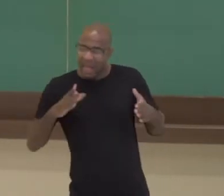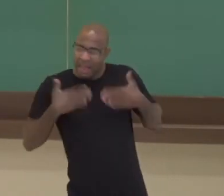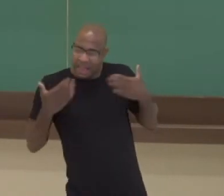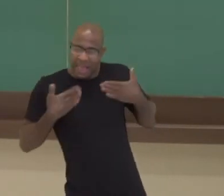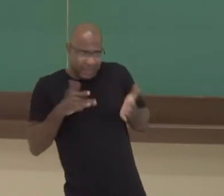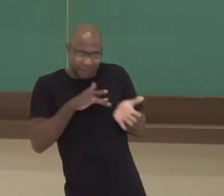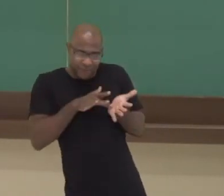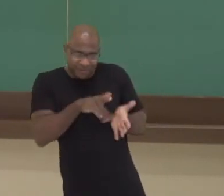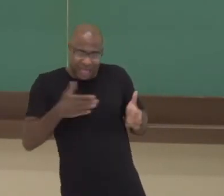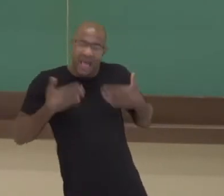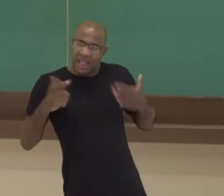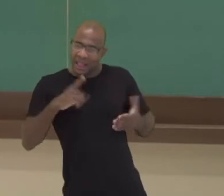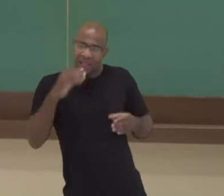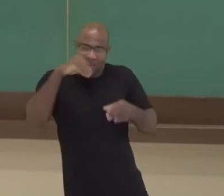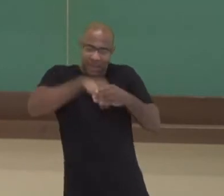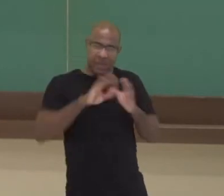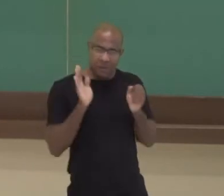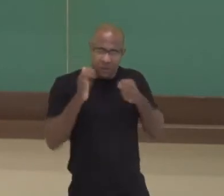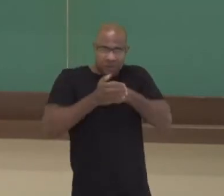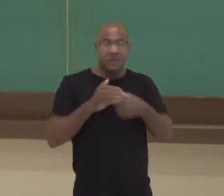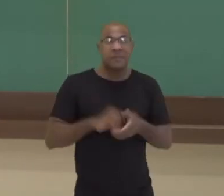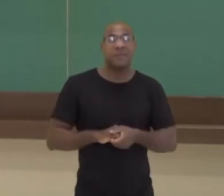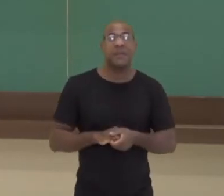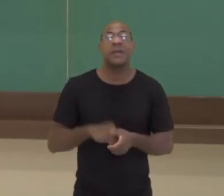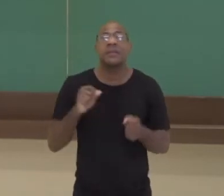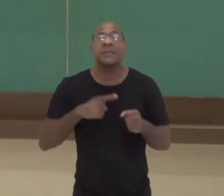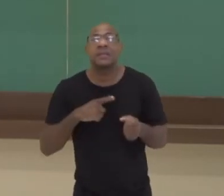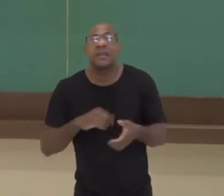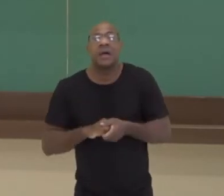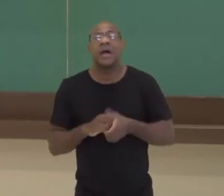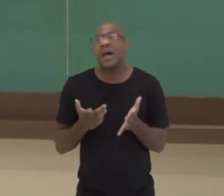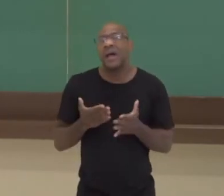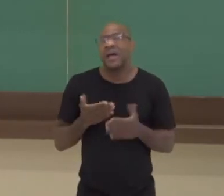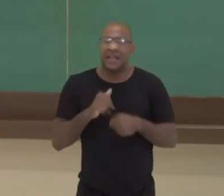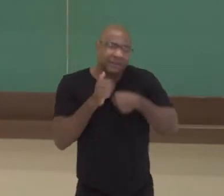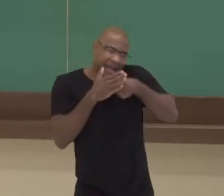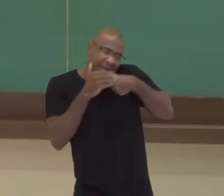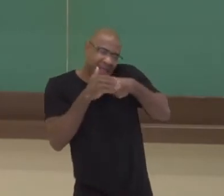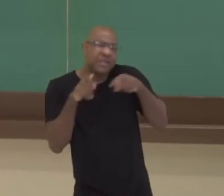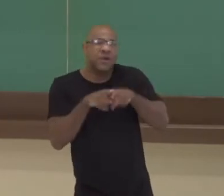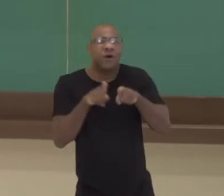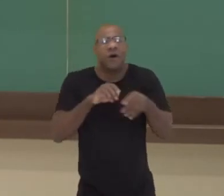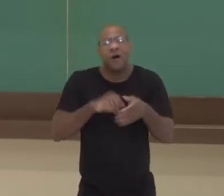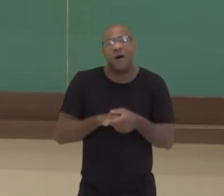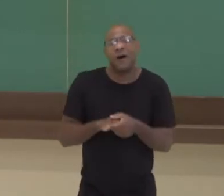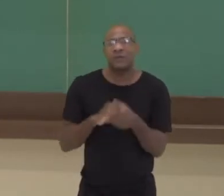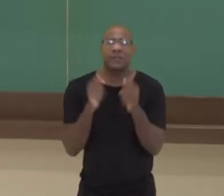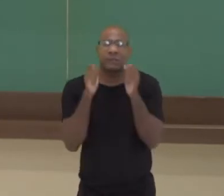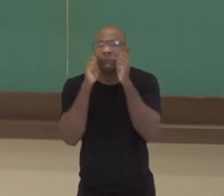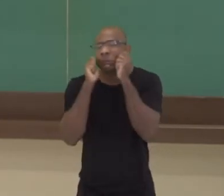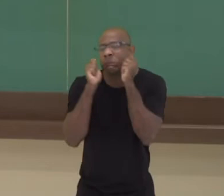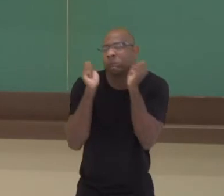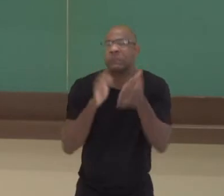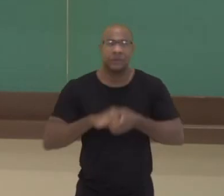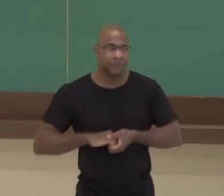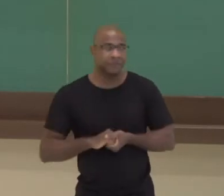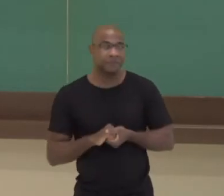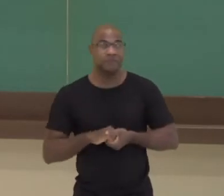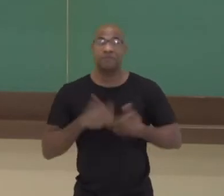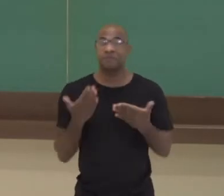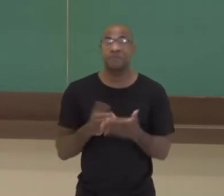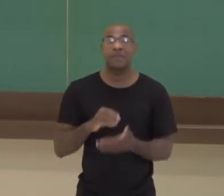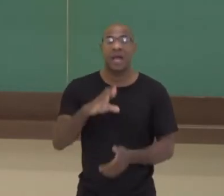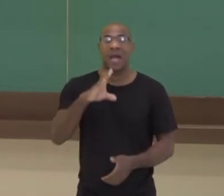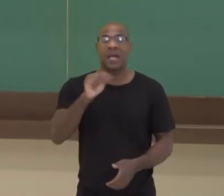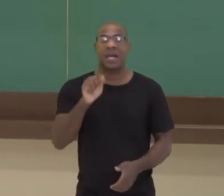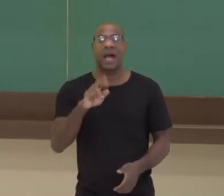eu noto aqui, ó? É manhosa, quer dizer, é dengosa, né? Toda mimizinha. Então,